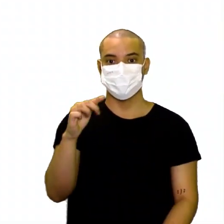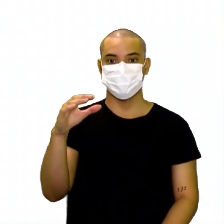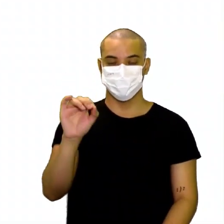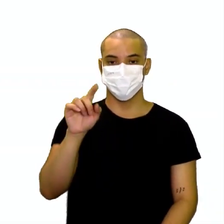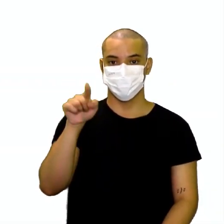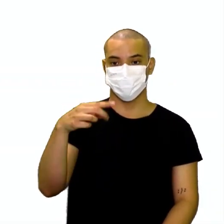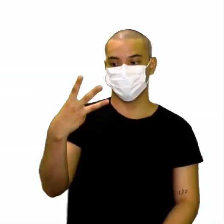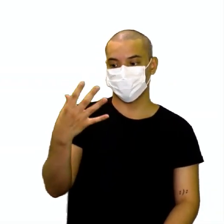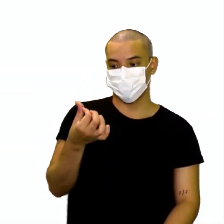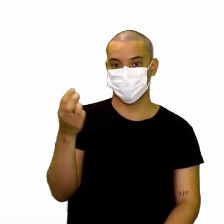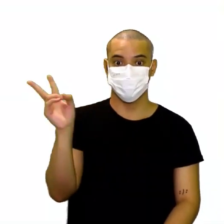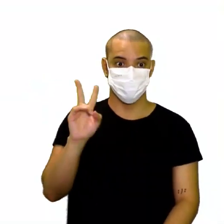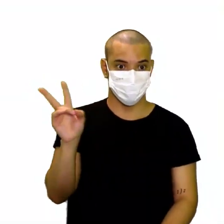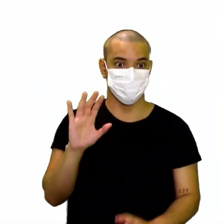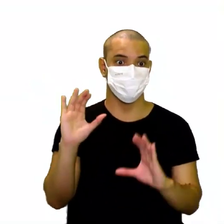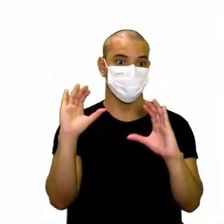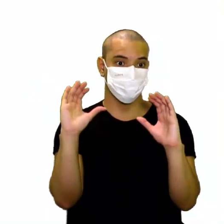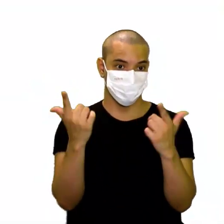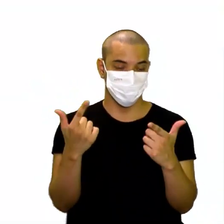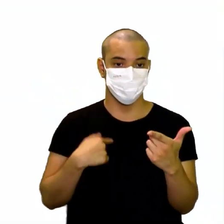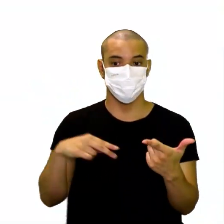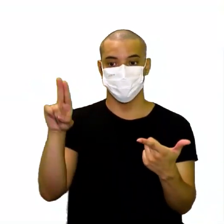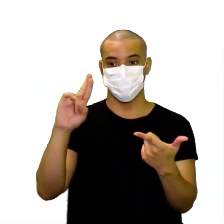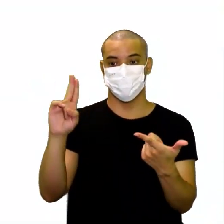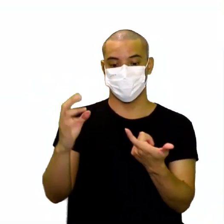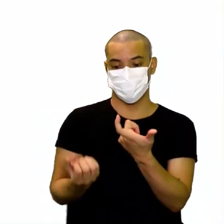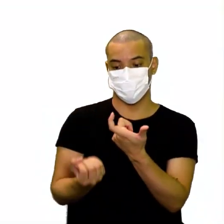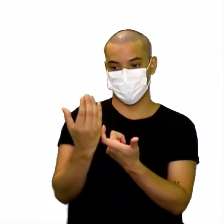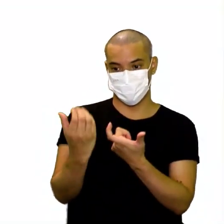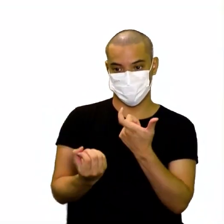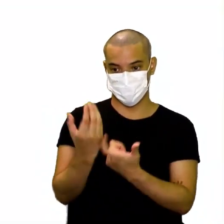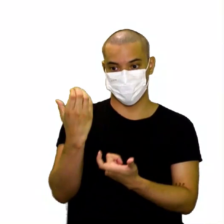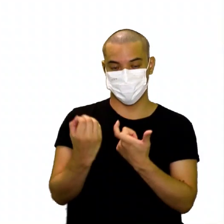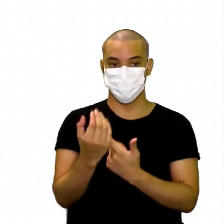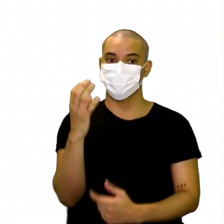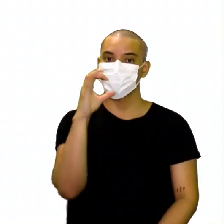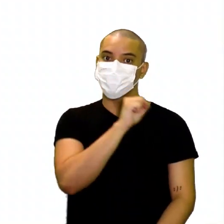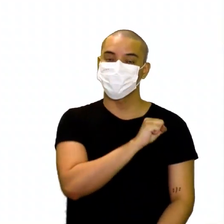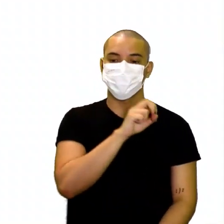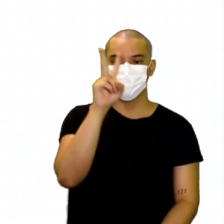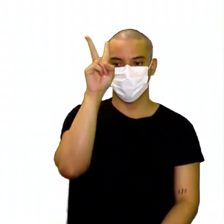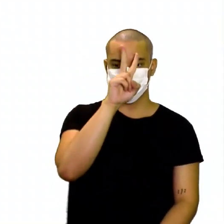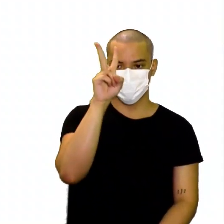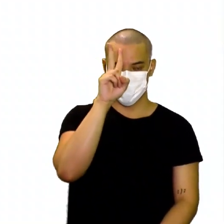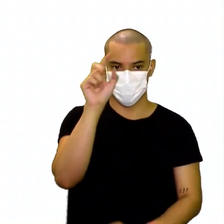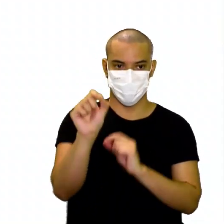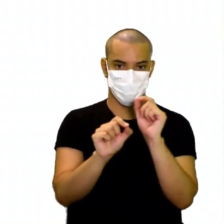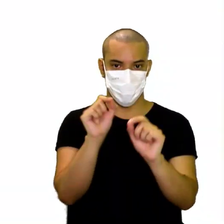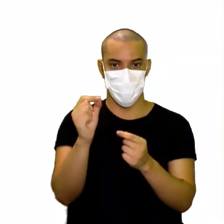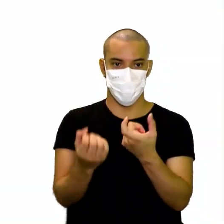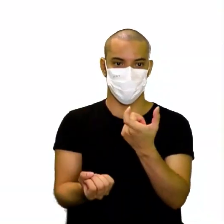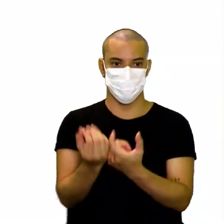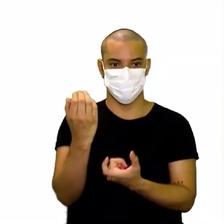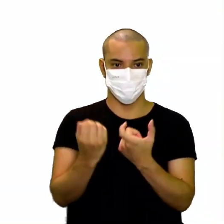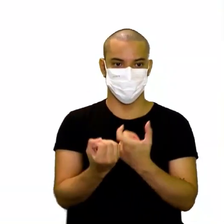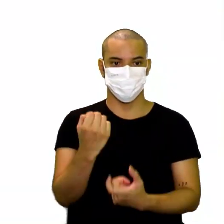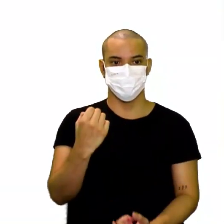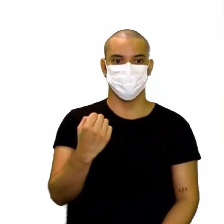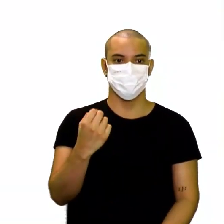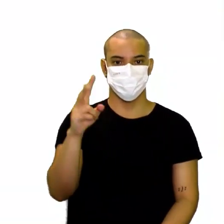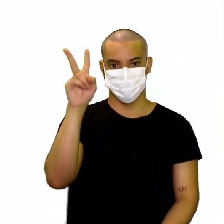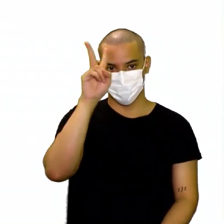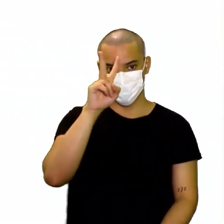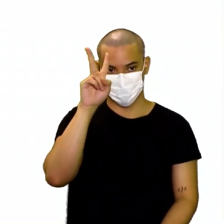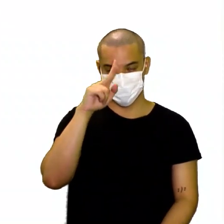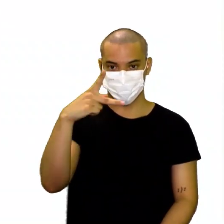tensão, certo? Logo, é só a gente jogar aqui, ó. Lembrando que a potência é π, né, pessoal? E